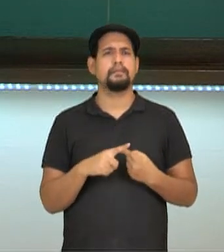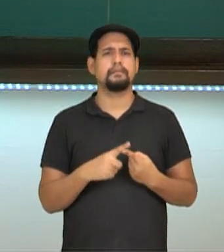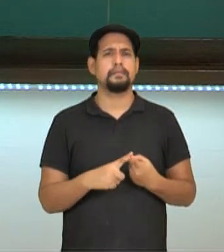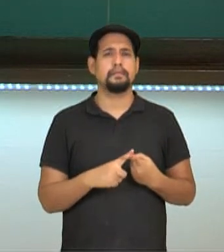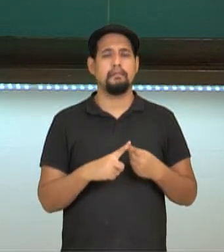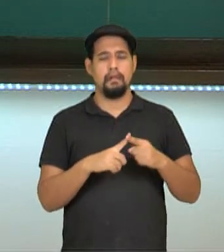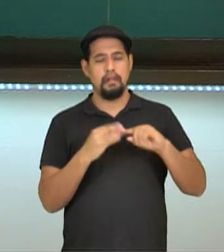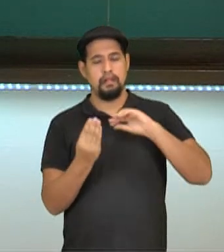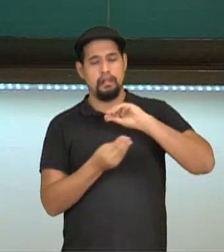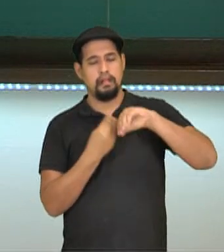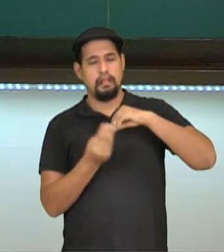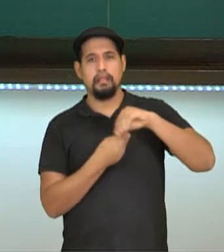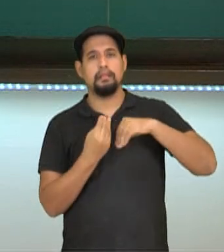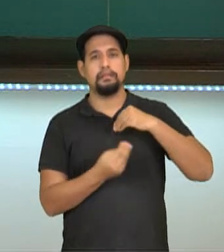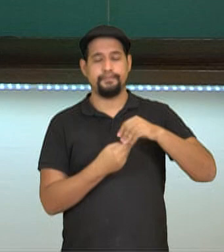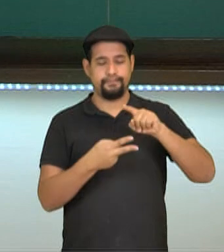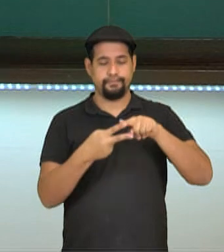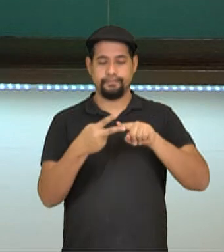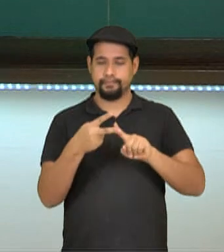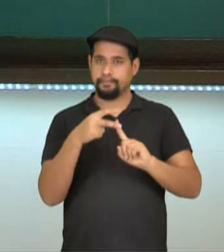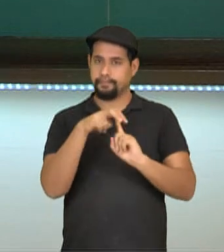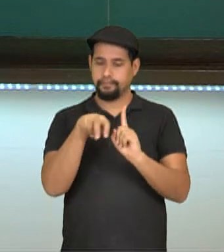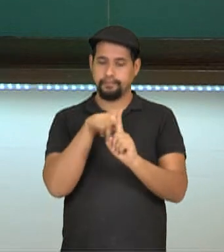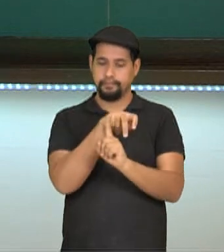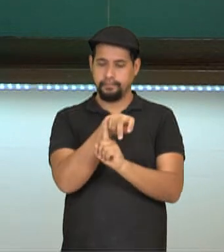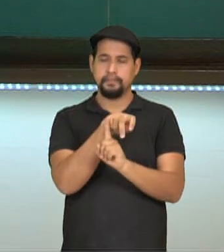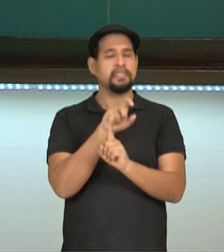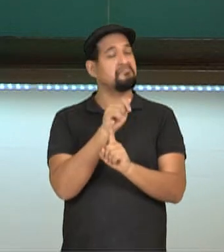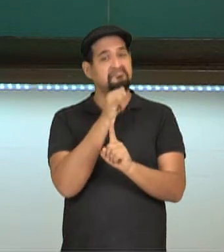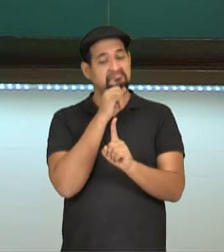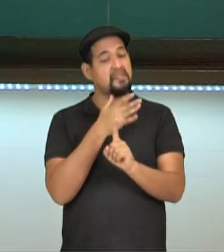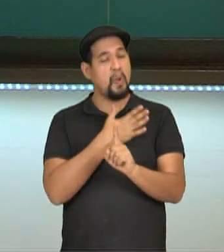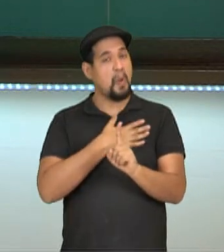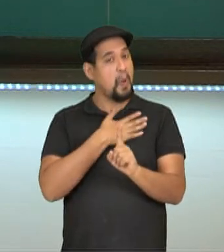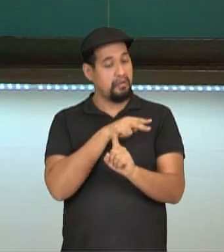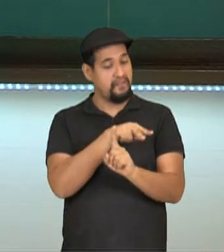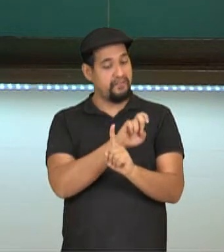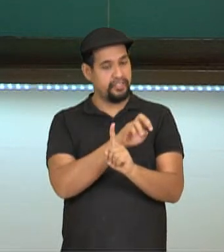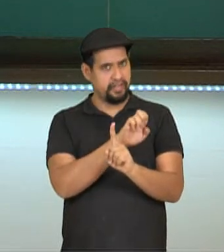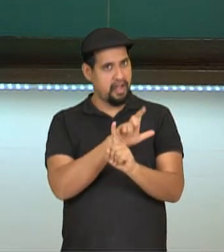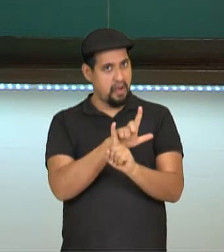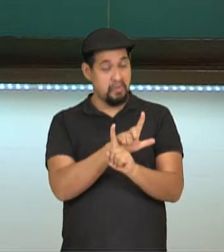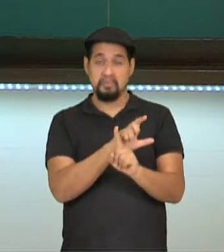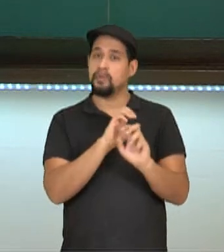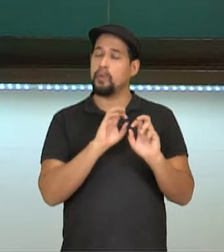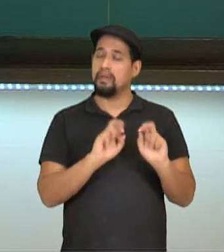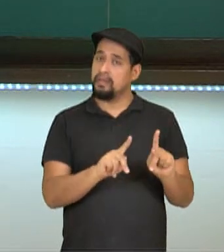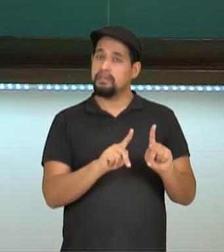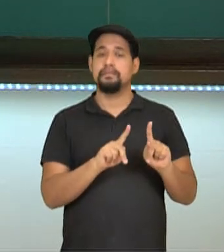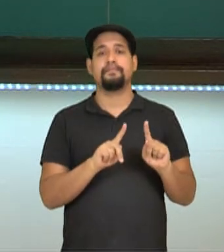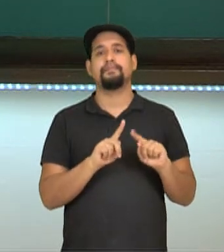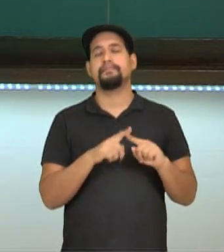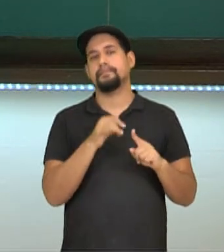também mistura as duas modalidades. Então, quem gosta do vertical fica na parte mais